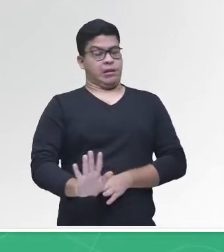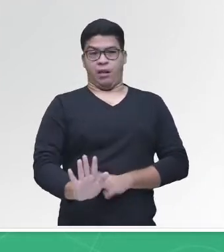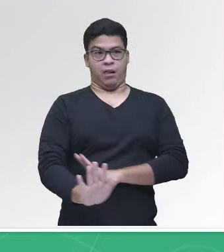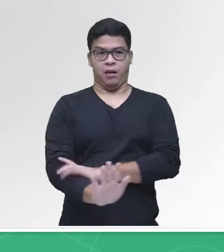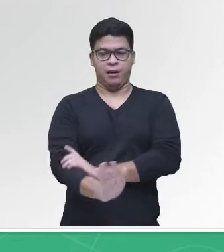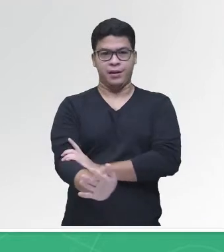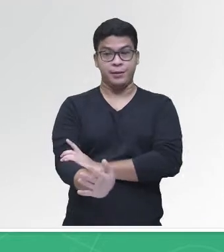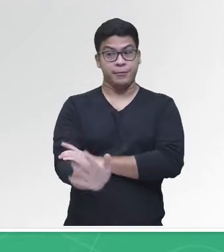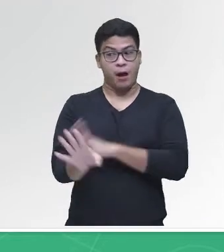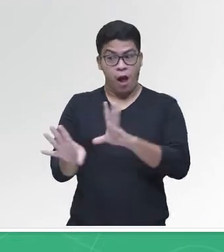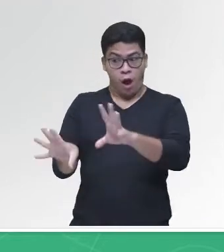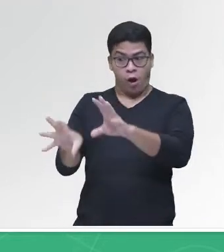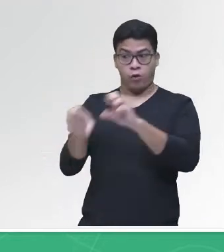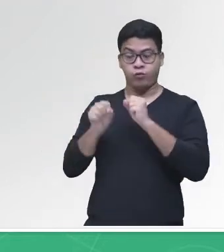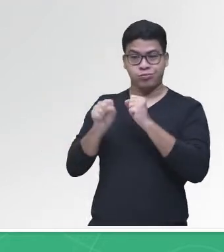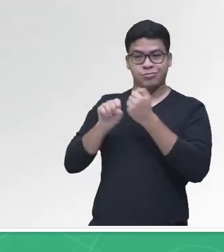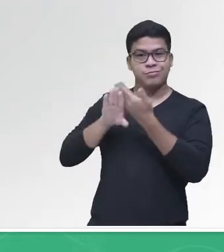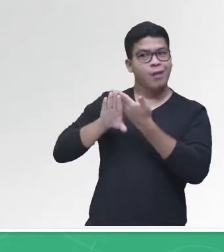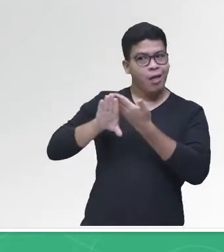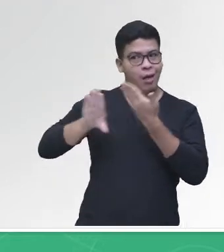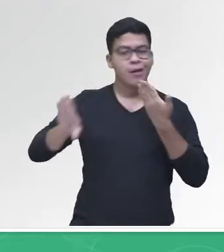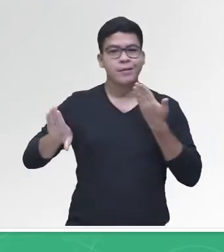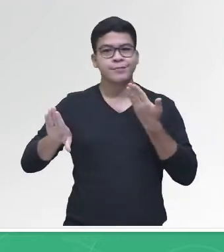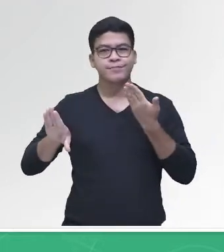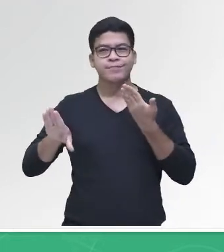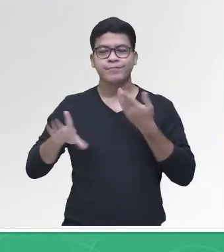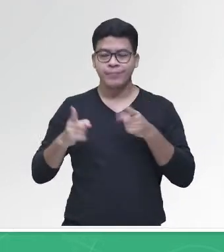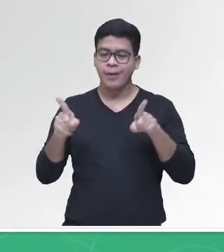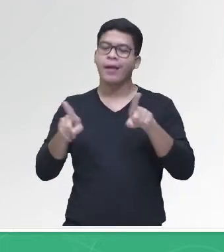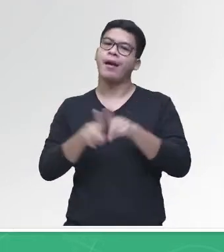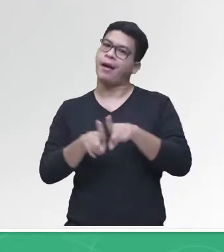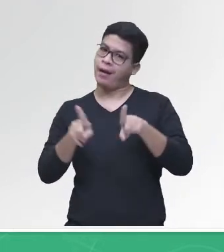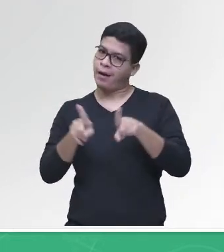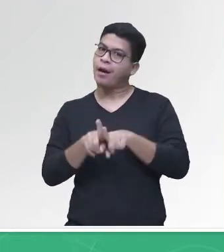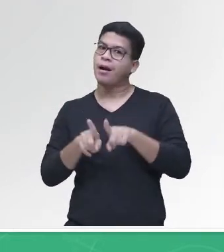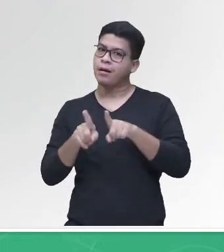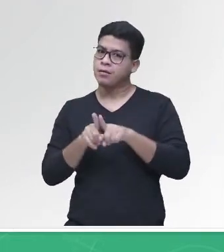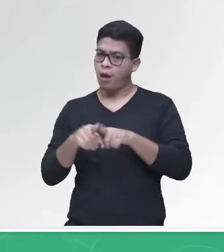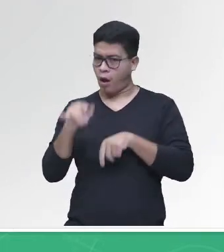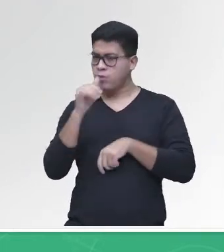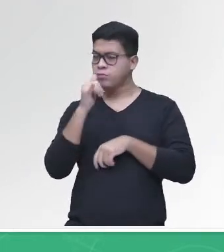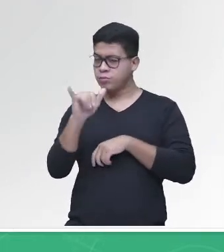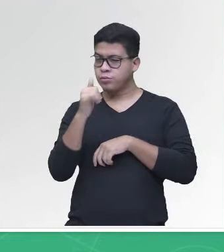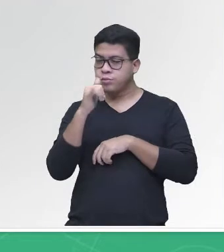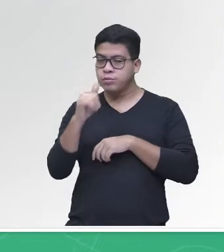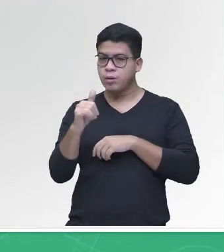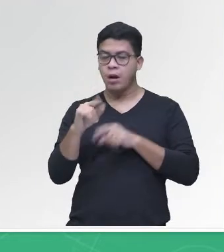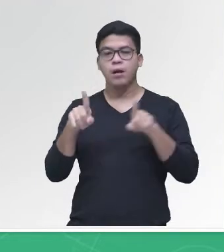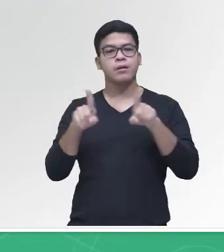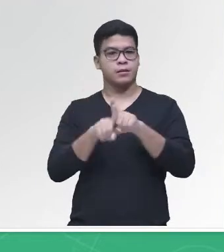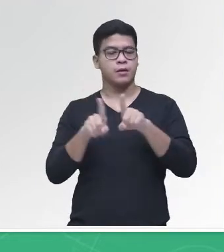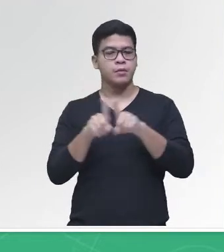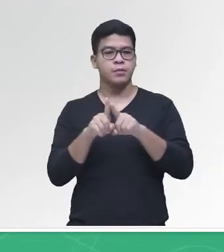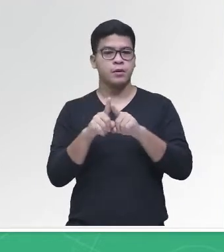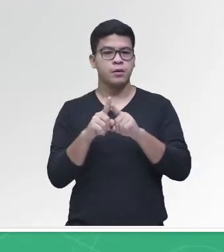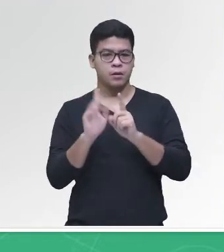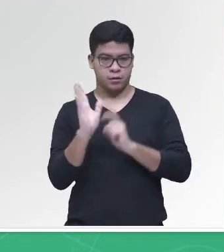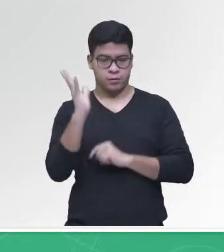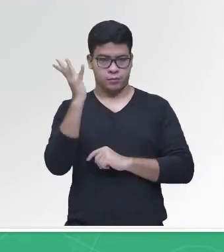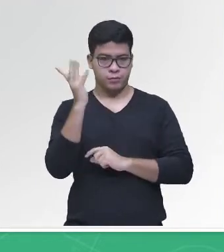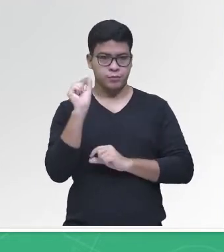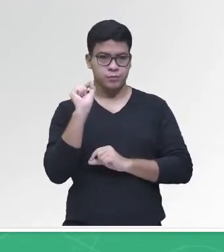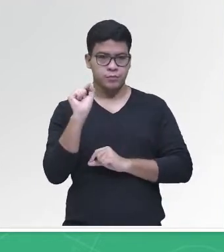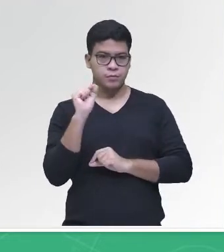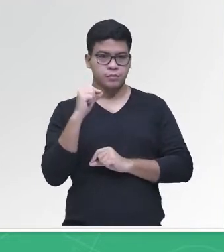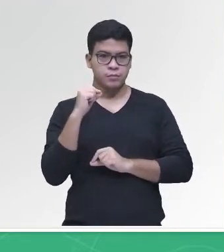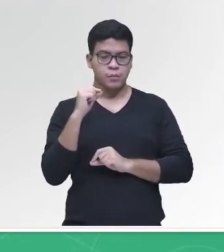e repulsão. Na física, nas cargas elétricas também acontece isso. Vejam, nós temos aqui o